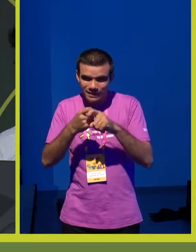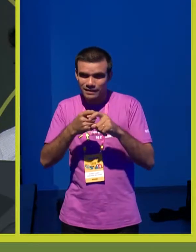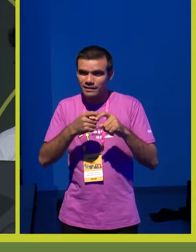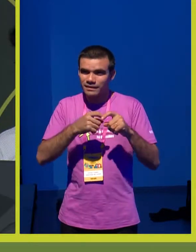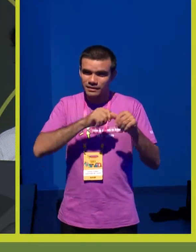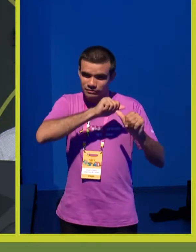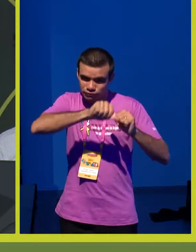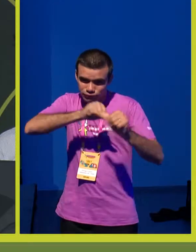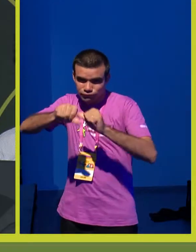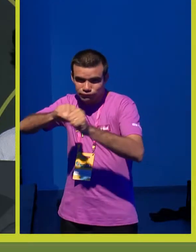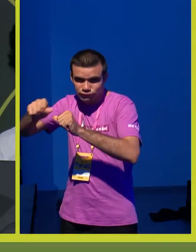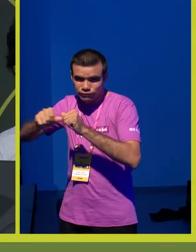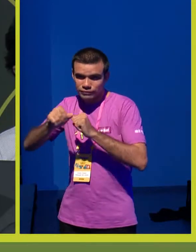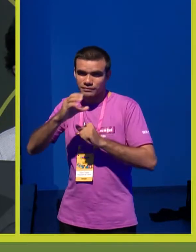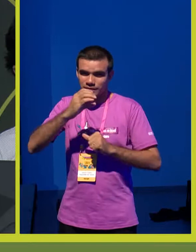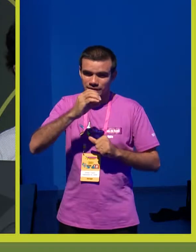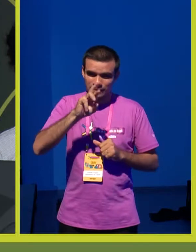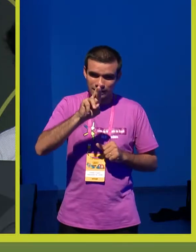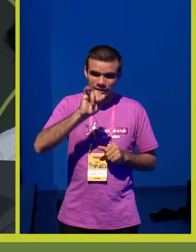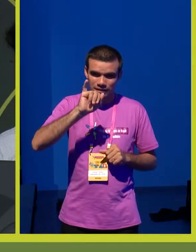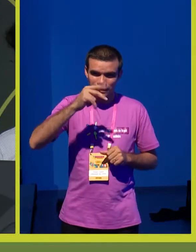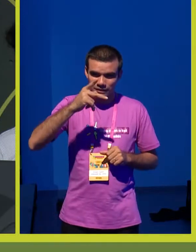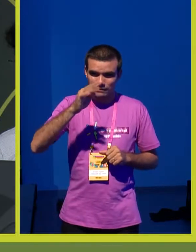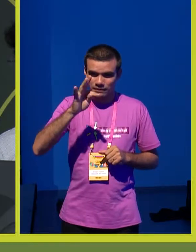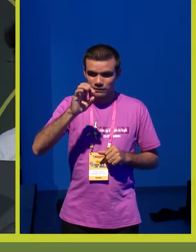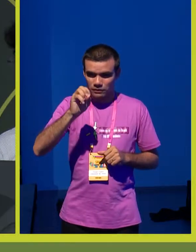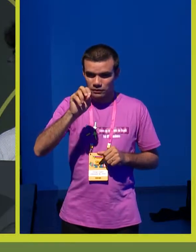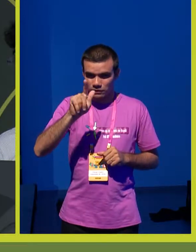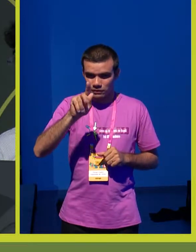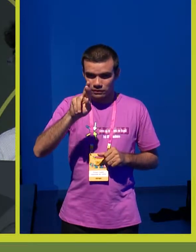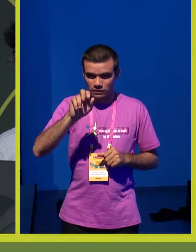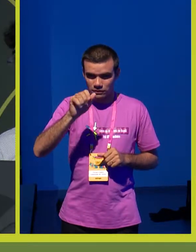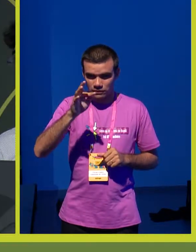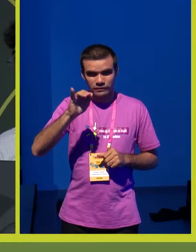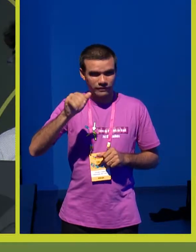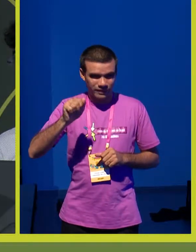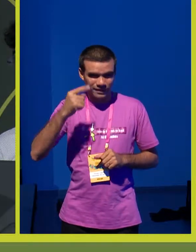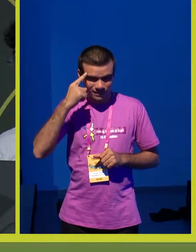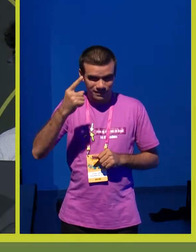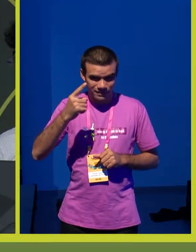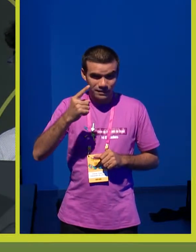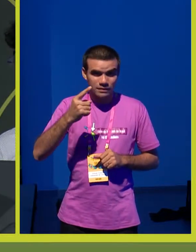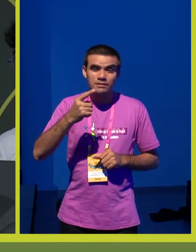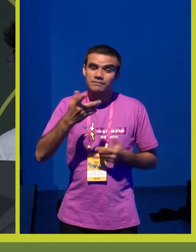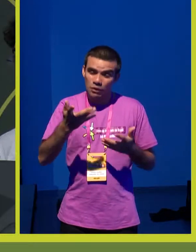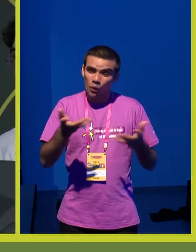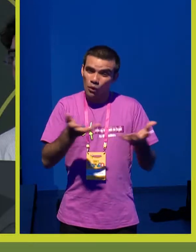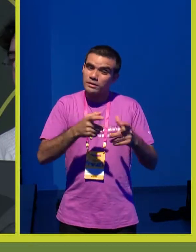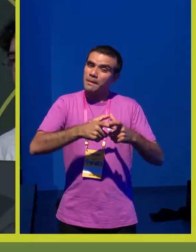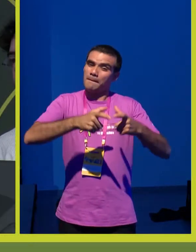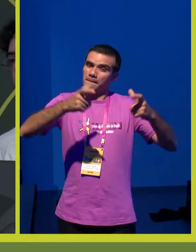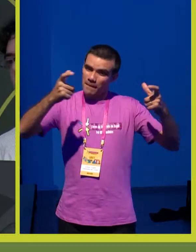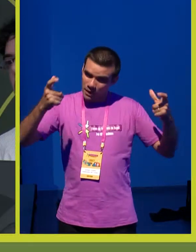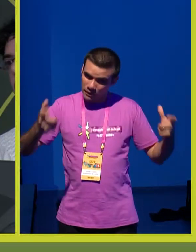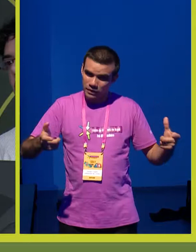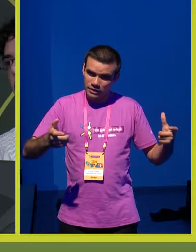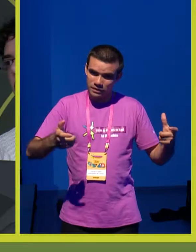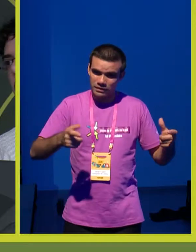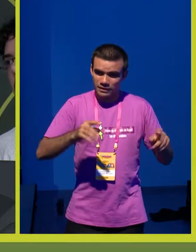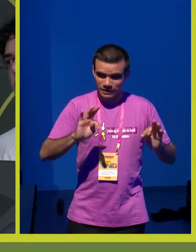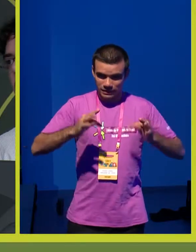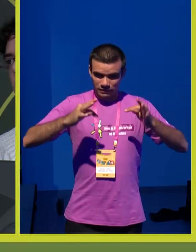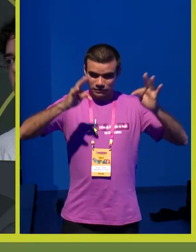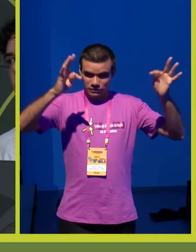aos dados criptografados então hoje a maioria das tecnologias de biometria facial